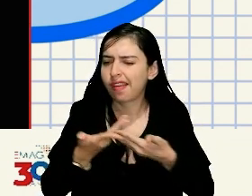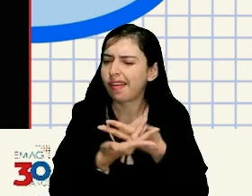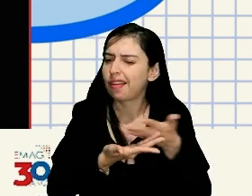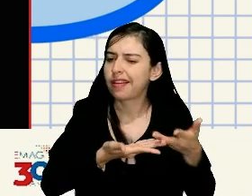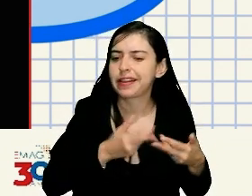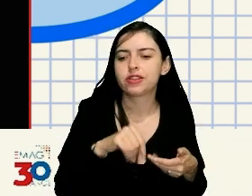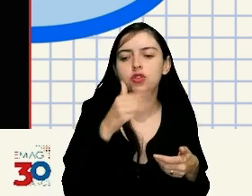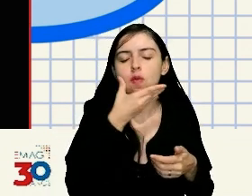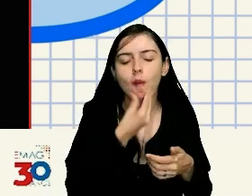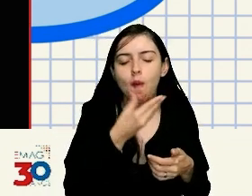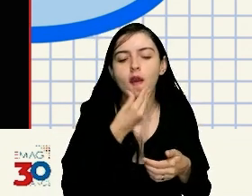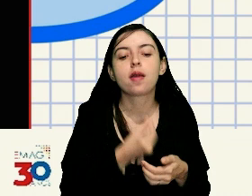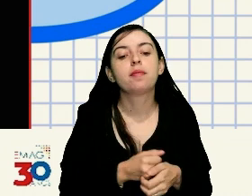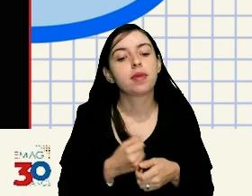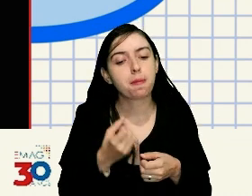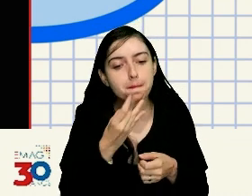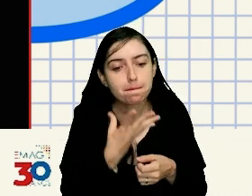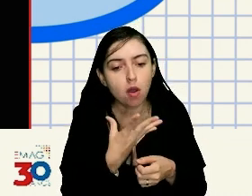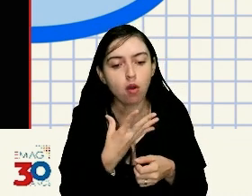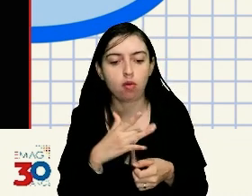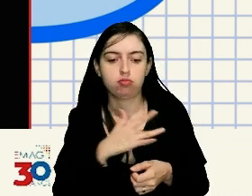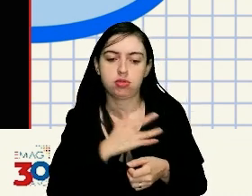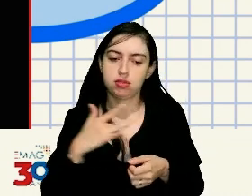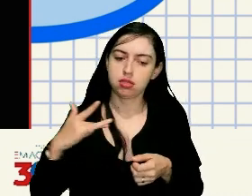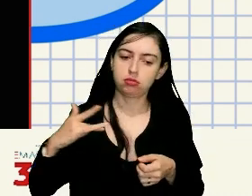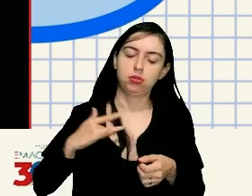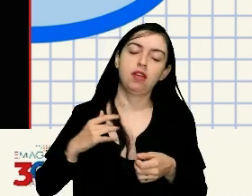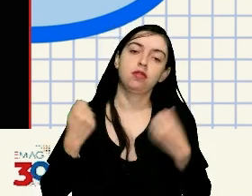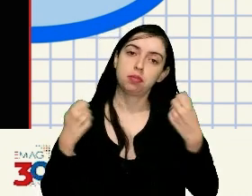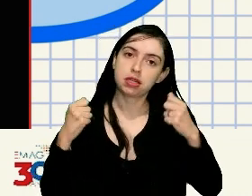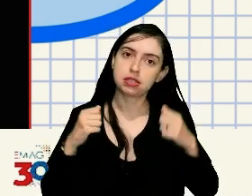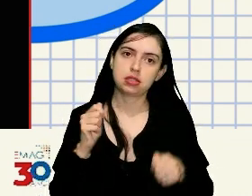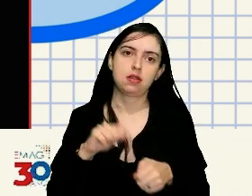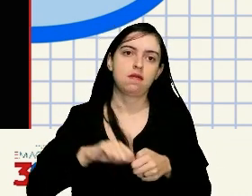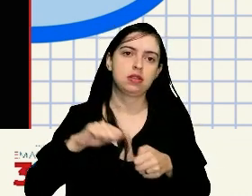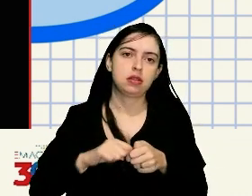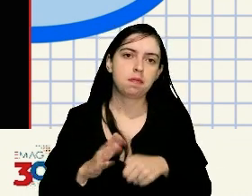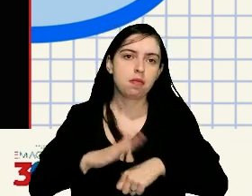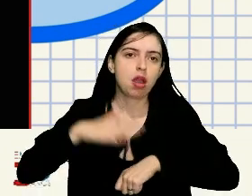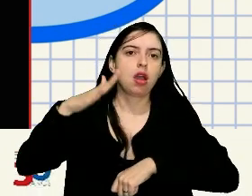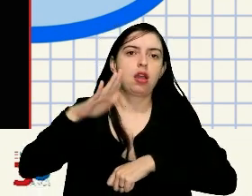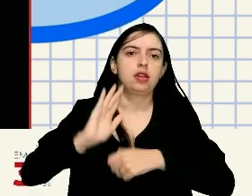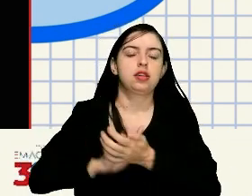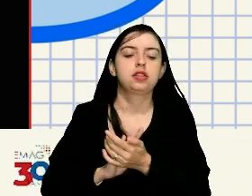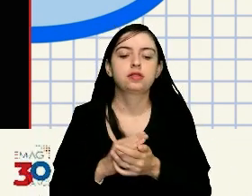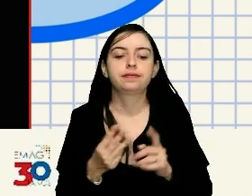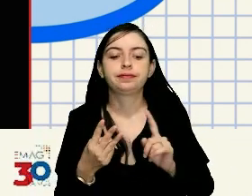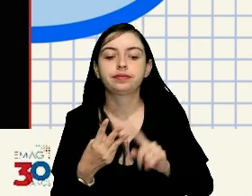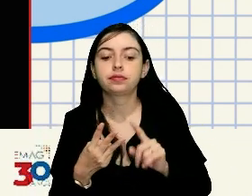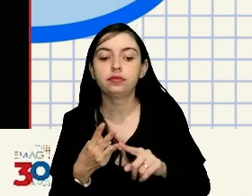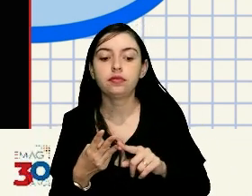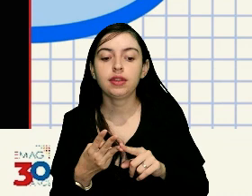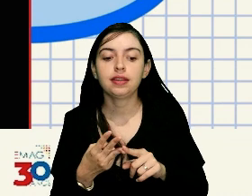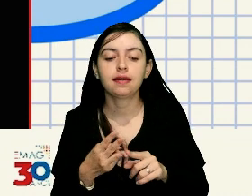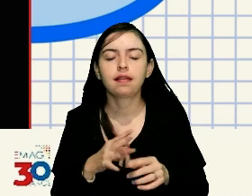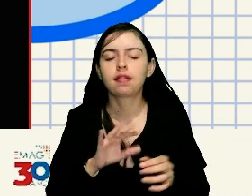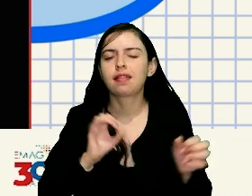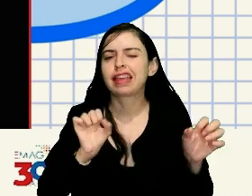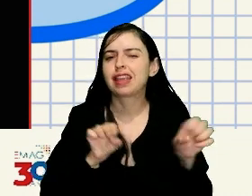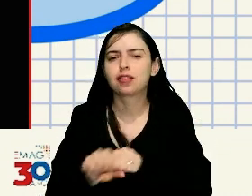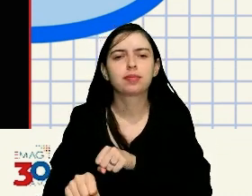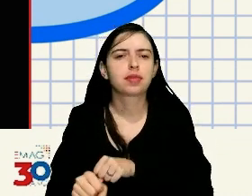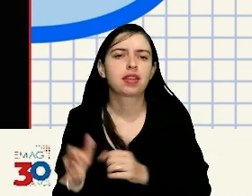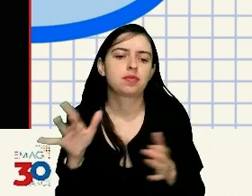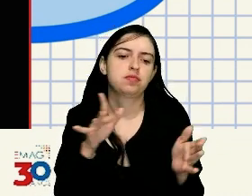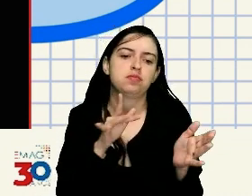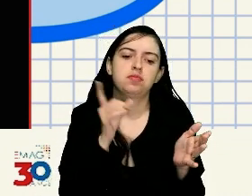gente precisa fazer mais isso. E o terceiro e último passo é quebrar mitos, né? Porque diariamente a gente é